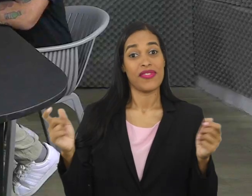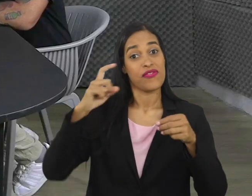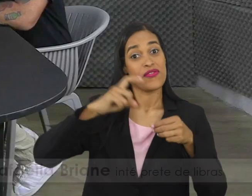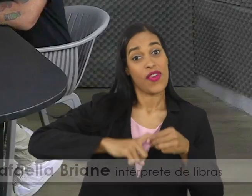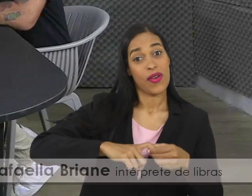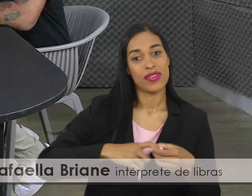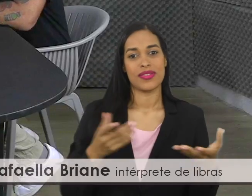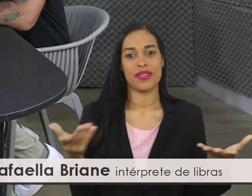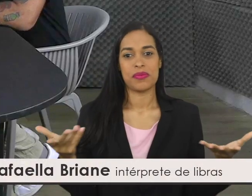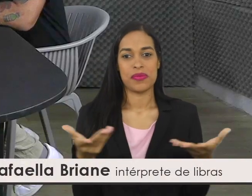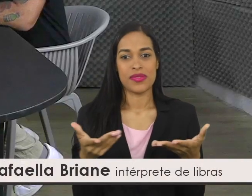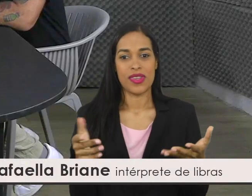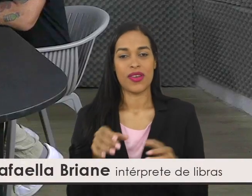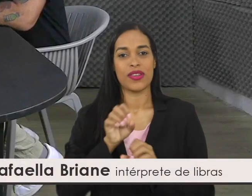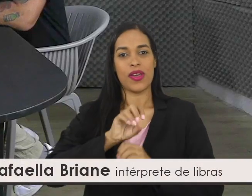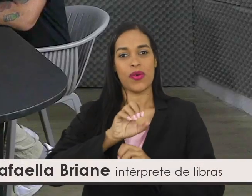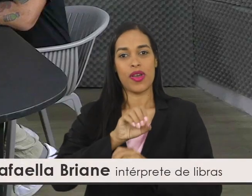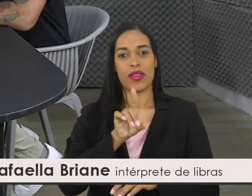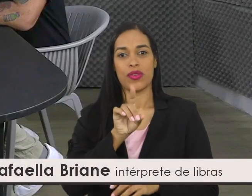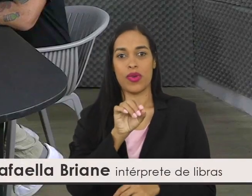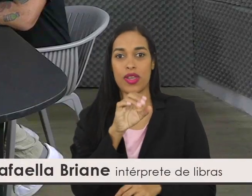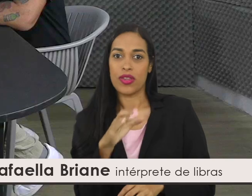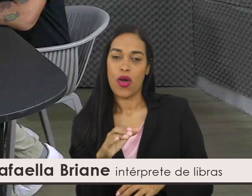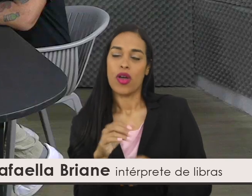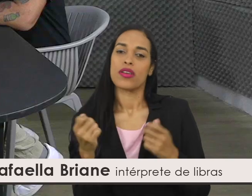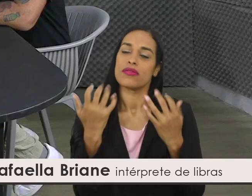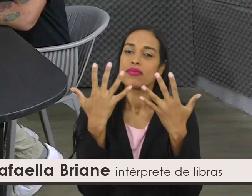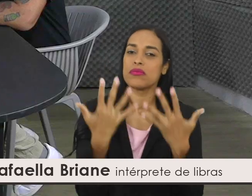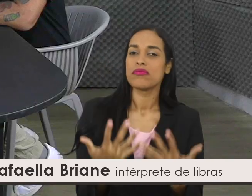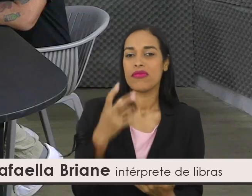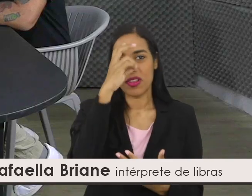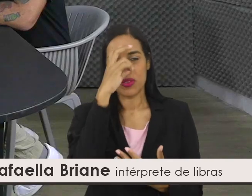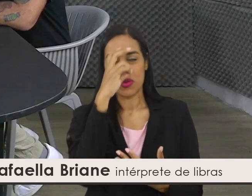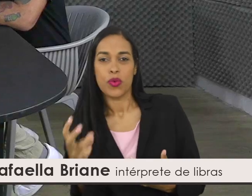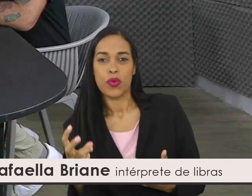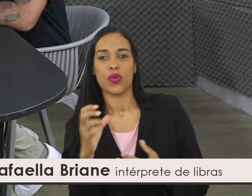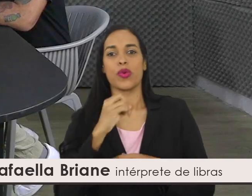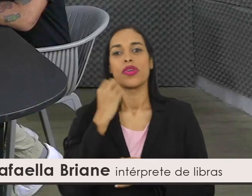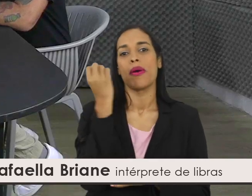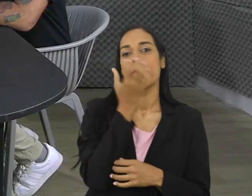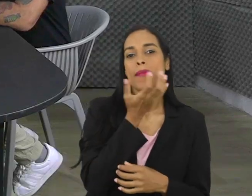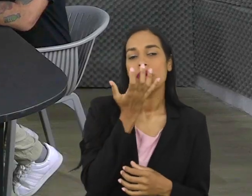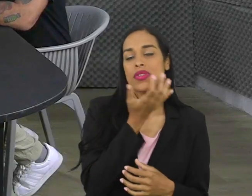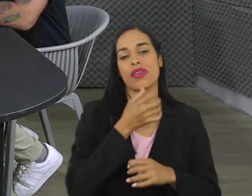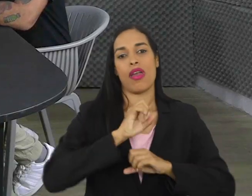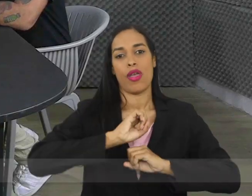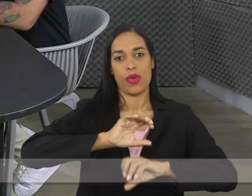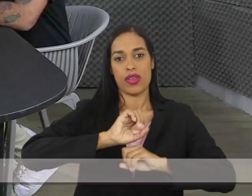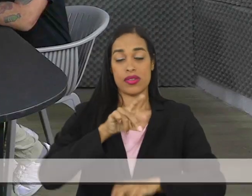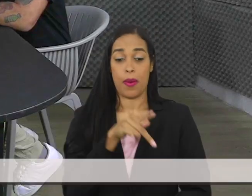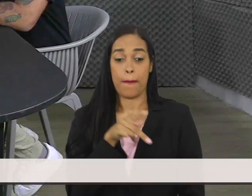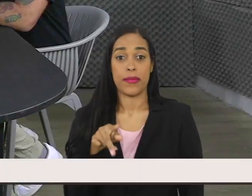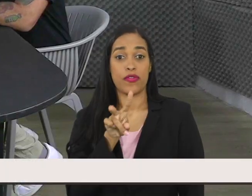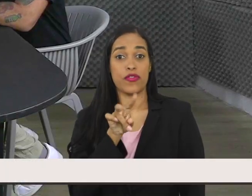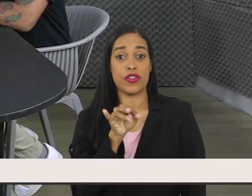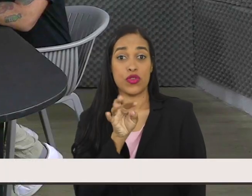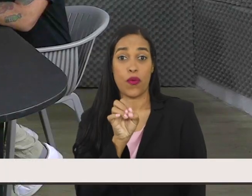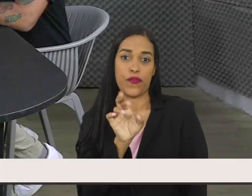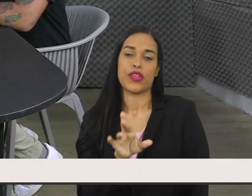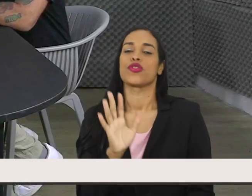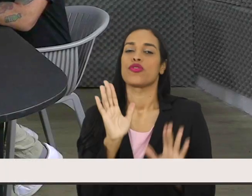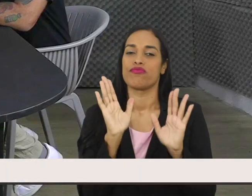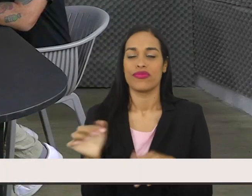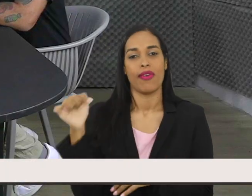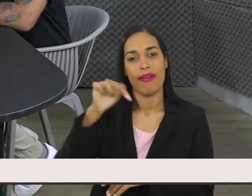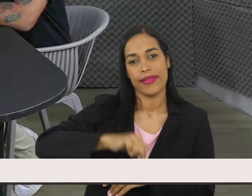Estamos de volta com o Educadoc, dessa vez falando sobre cultura, música e educação. Estamos recebendo o professor Vitor, que já é da casa. Vitor,